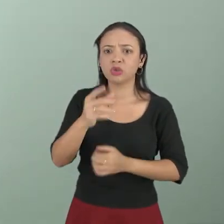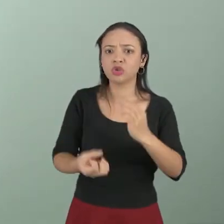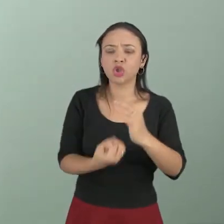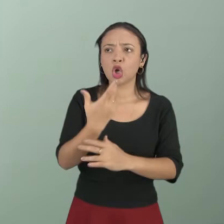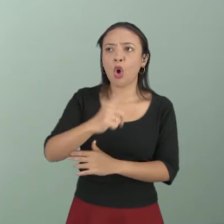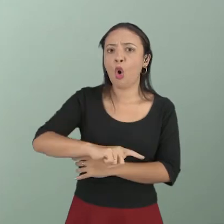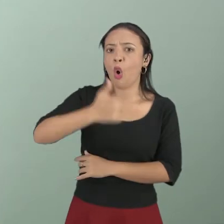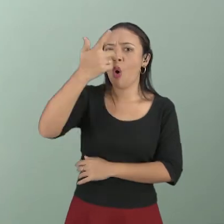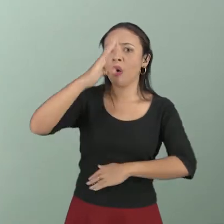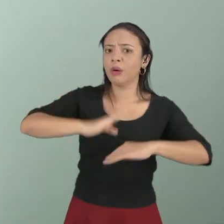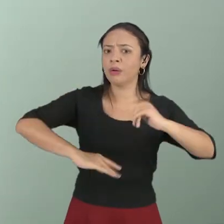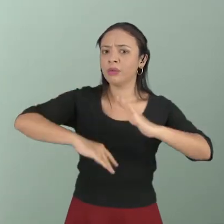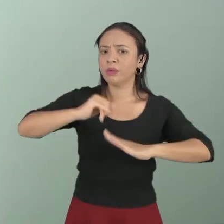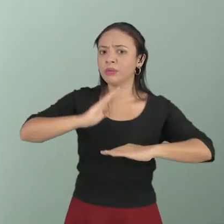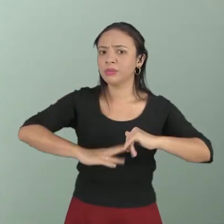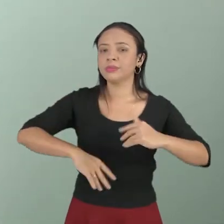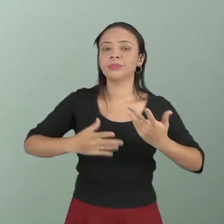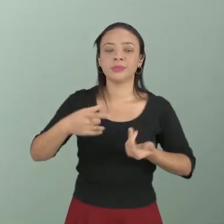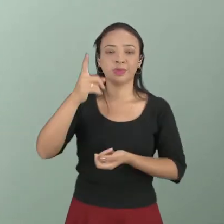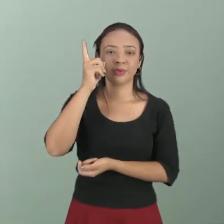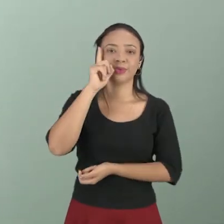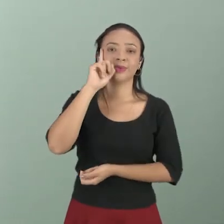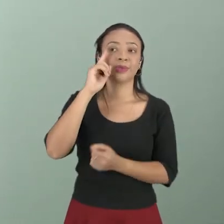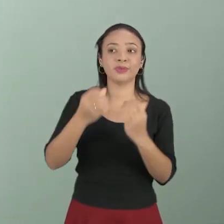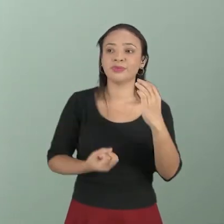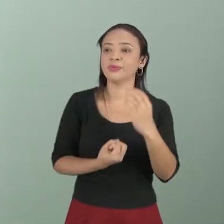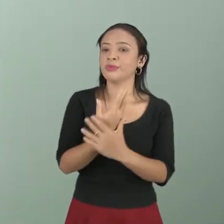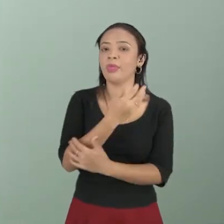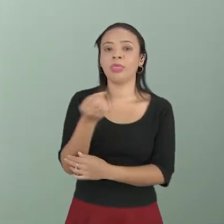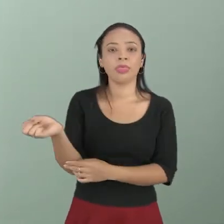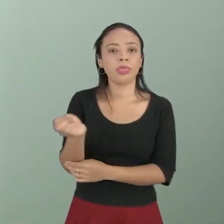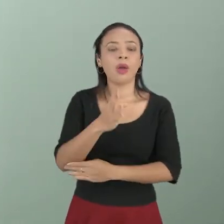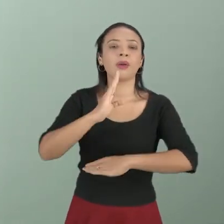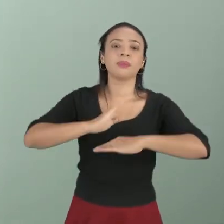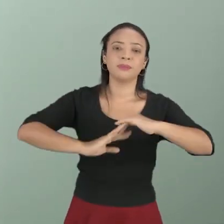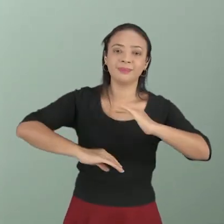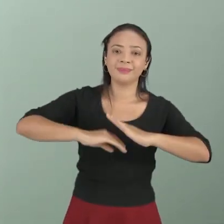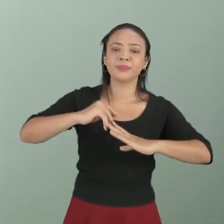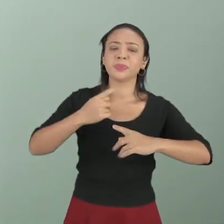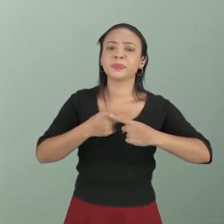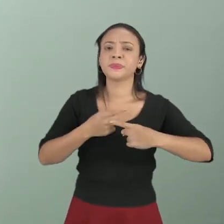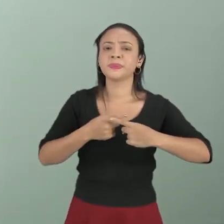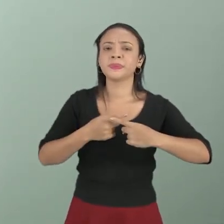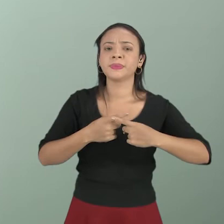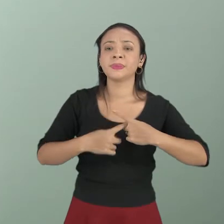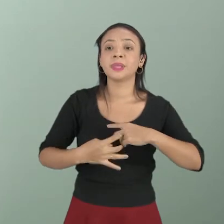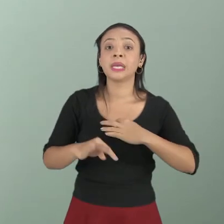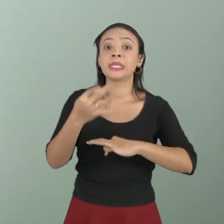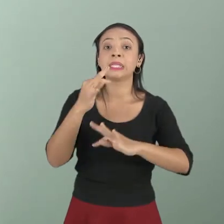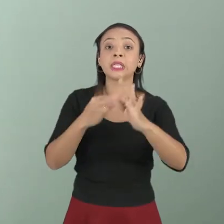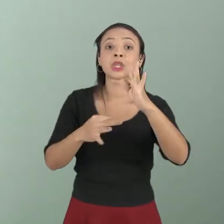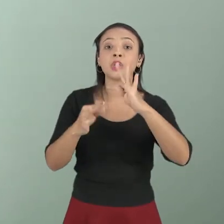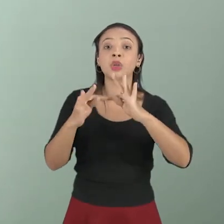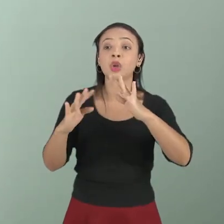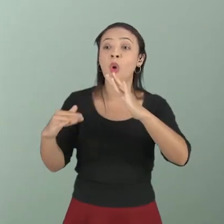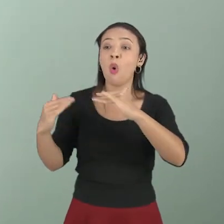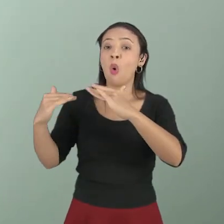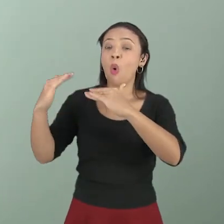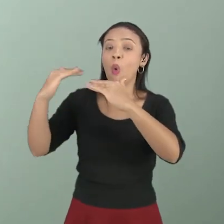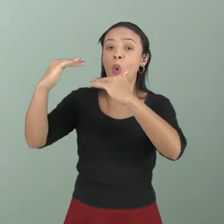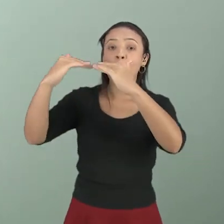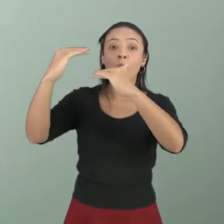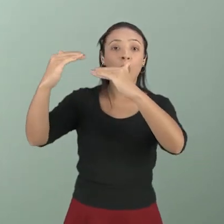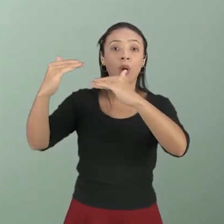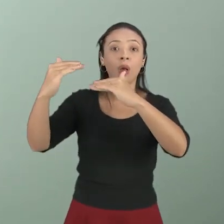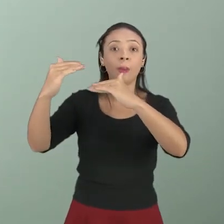profissões? A gente sabe que a cada dia surgem novas profissões. Por quê? Porque a tecnologia, os avanços